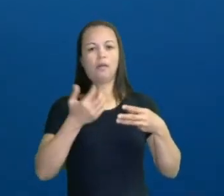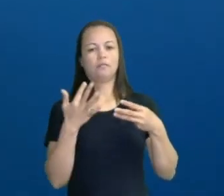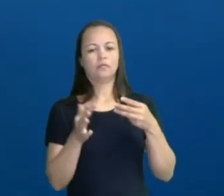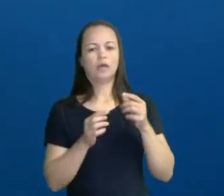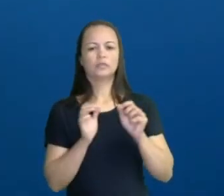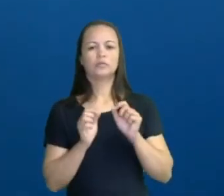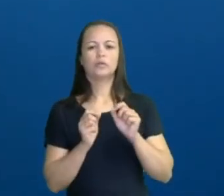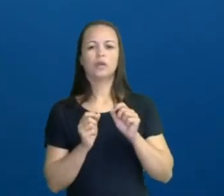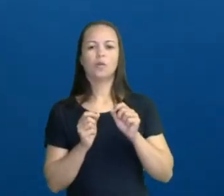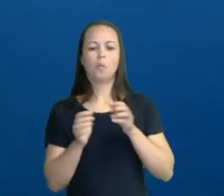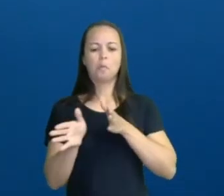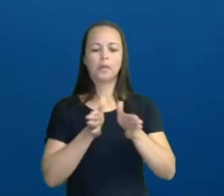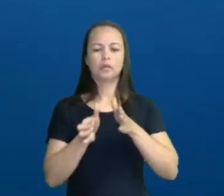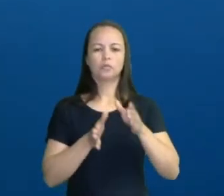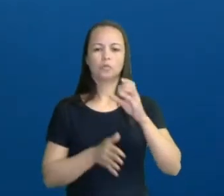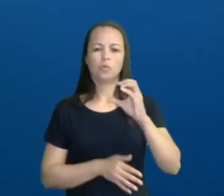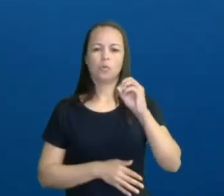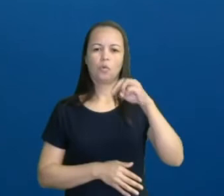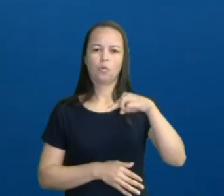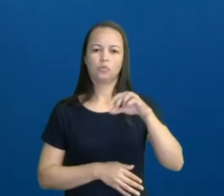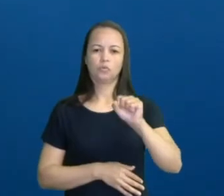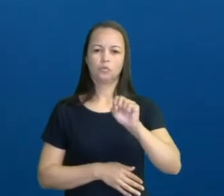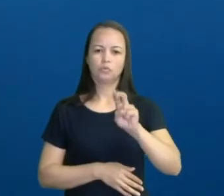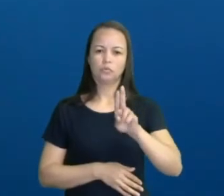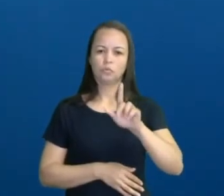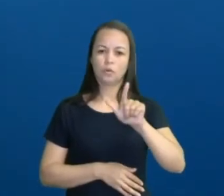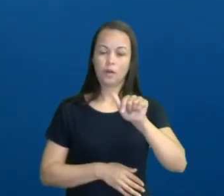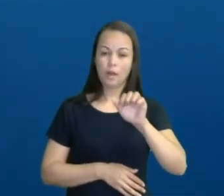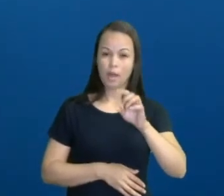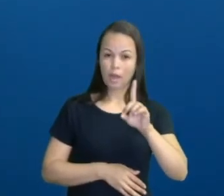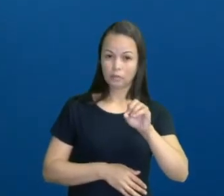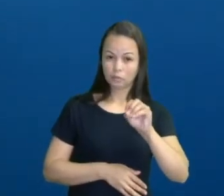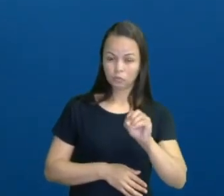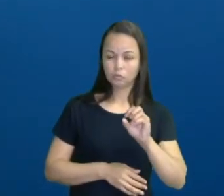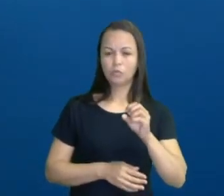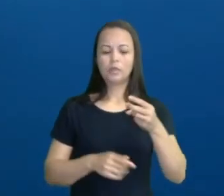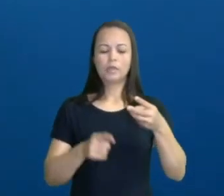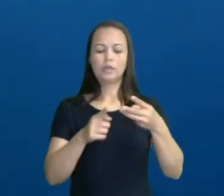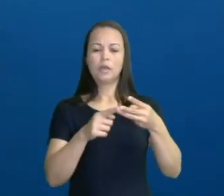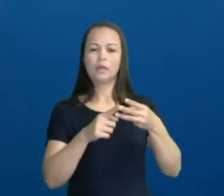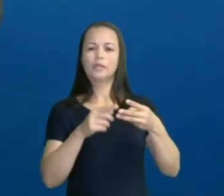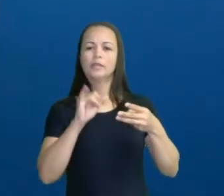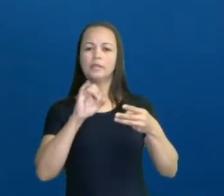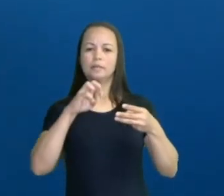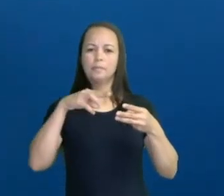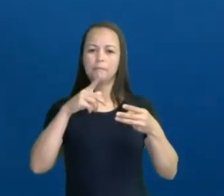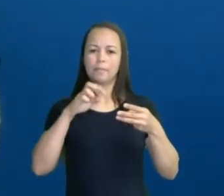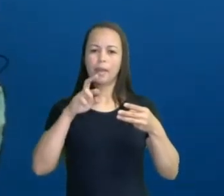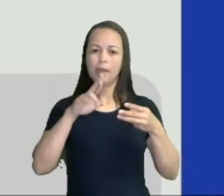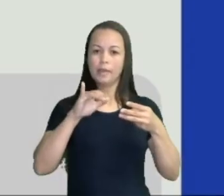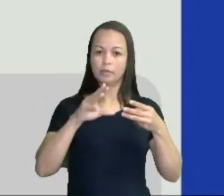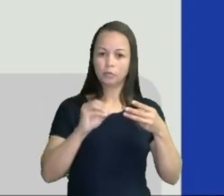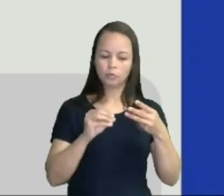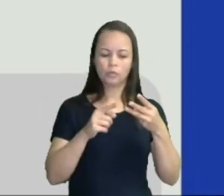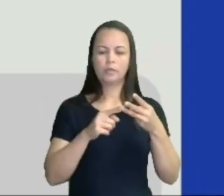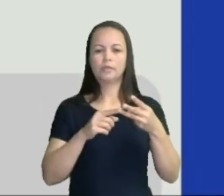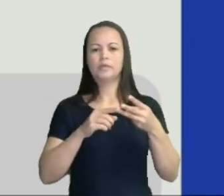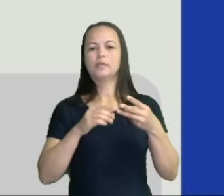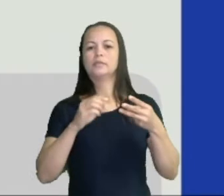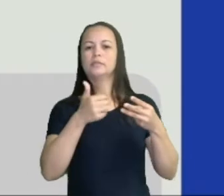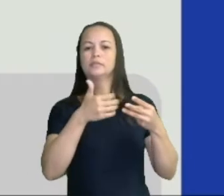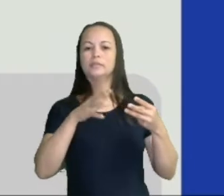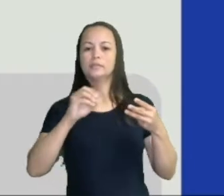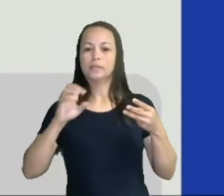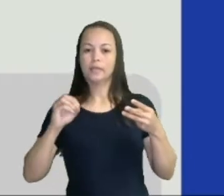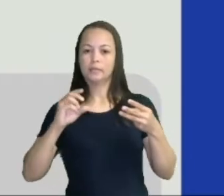do consulado. Depois a gente vai ver o império e, por último, o governo dos 100 dias, ok? O consulado é